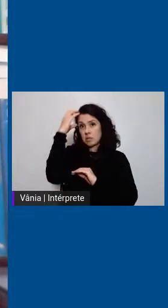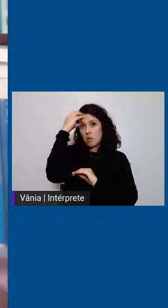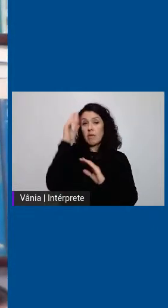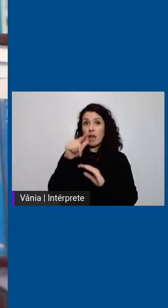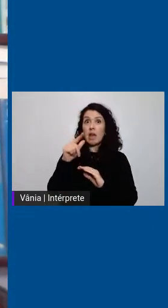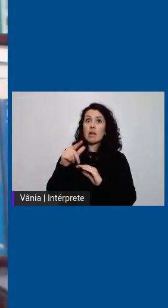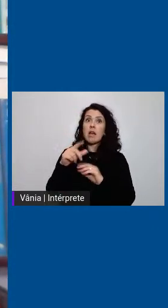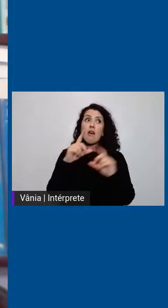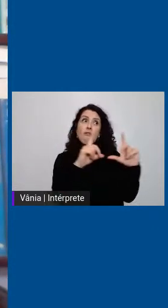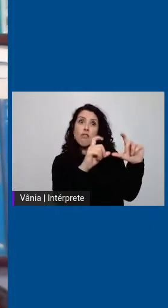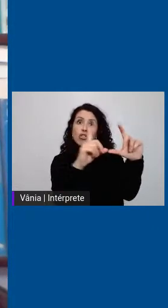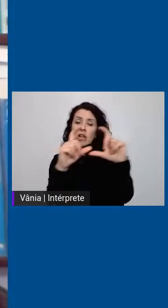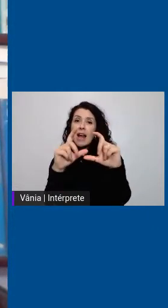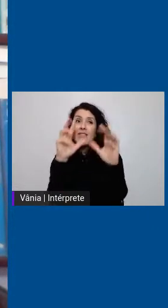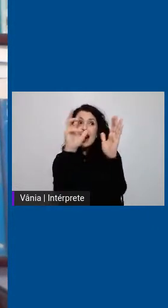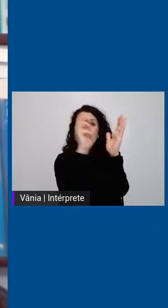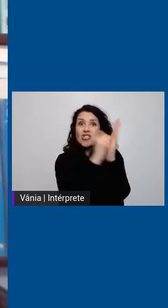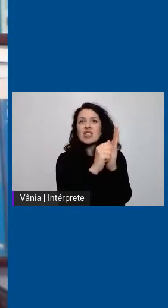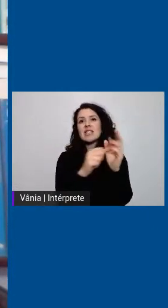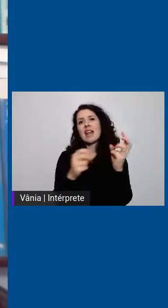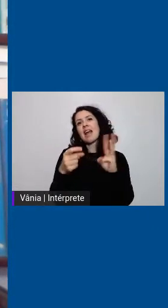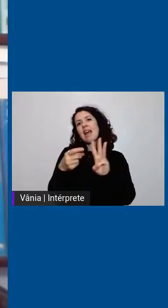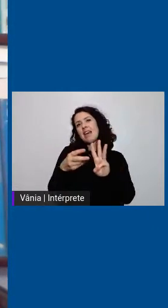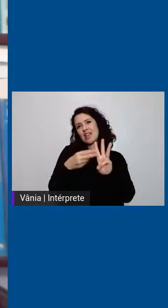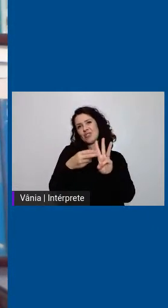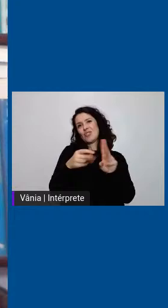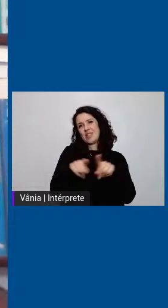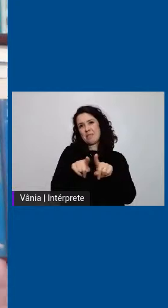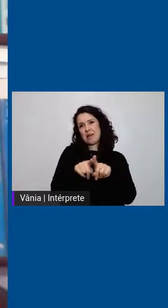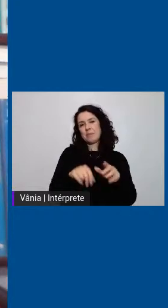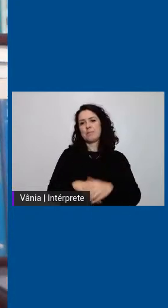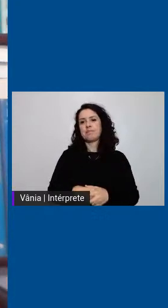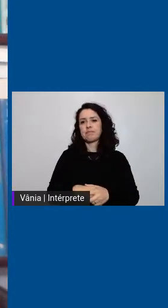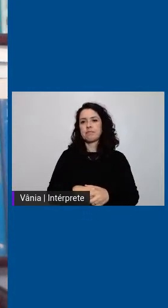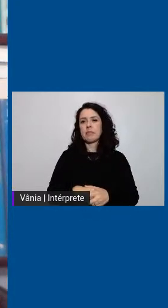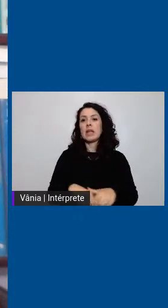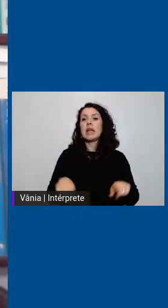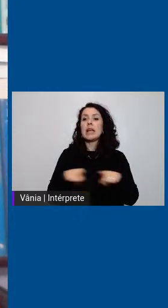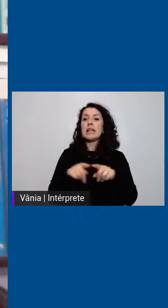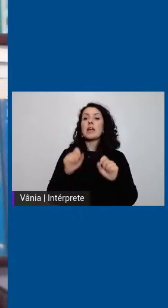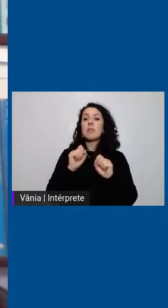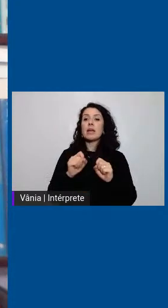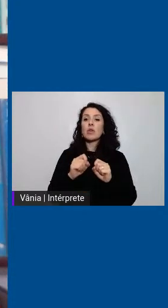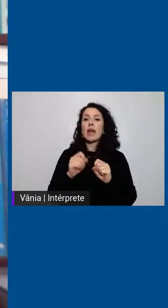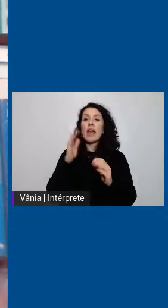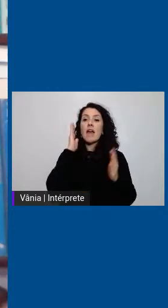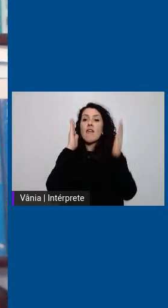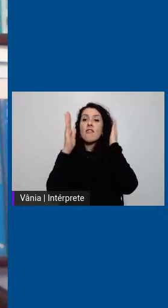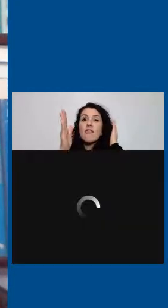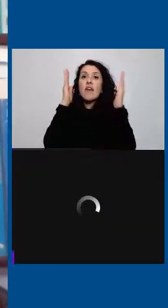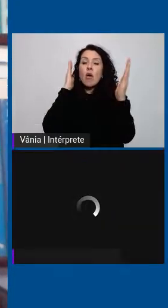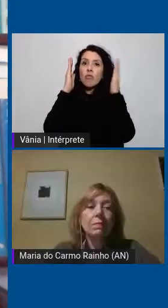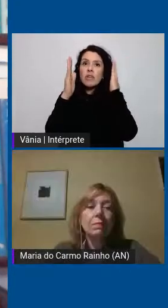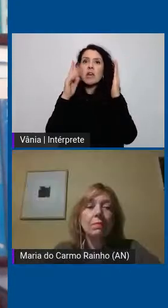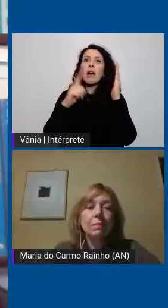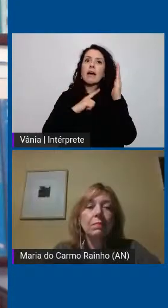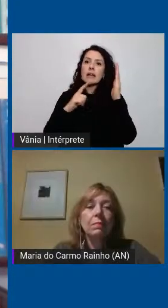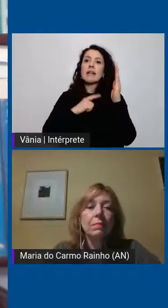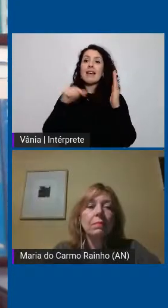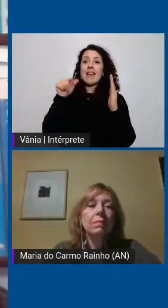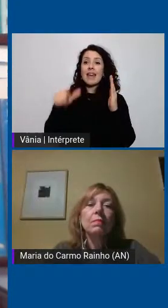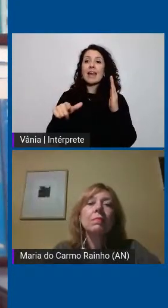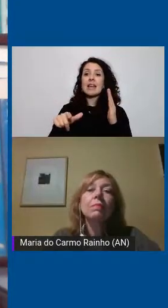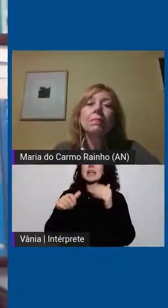esquecer, outra coisa que é muito preciosa, a ferrovia, né? O Ferréz acompanha